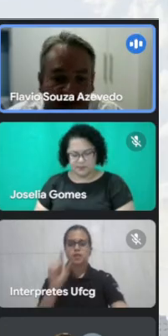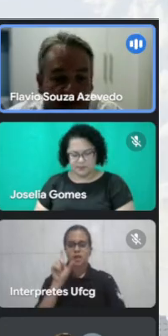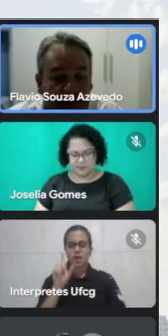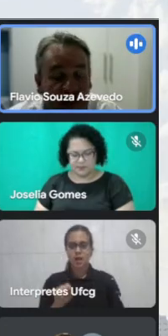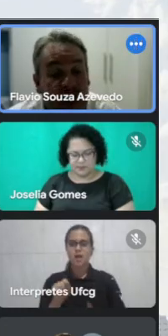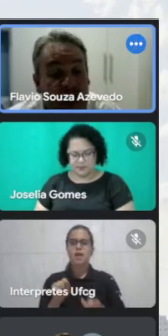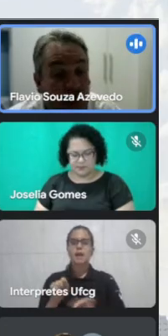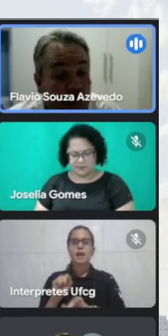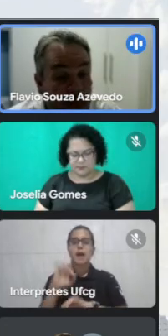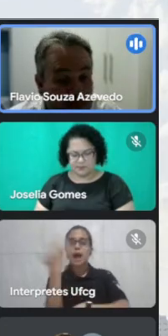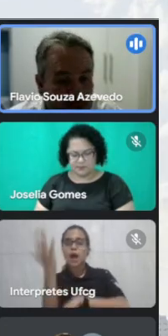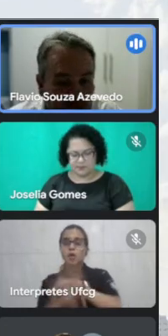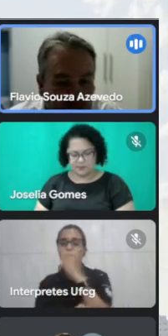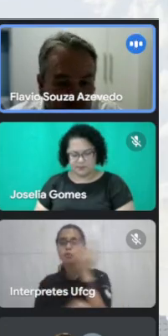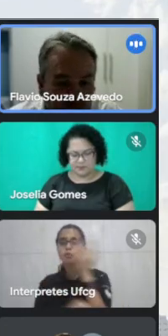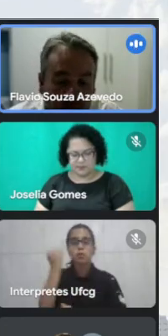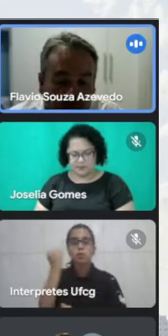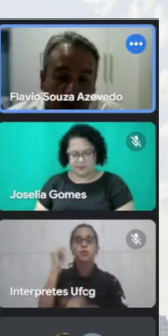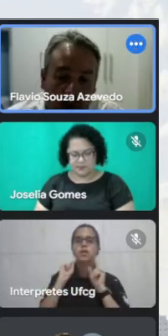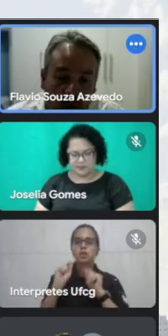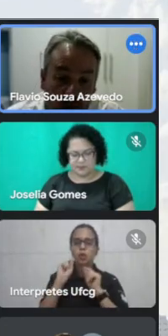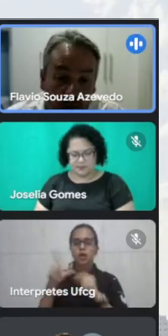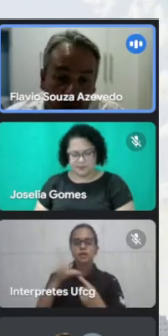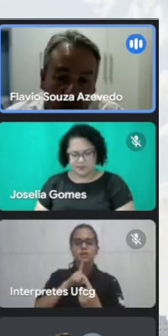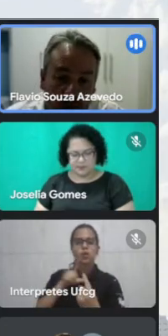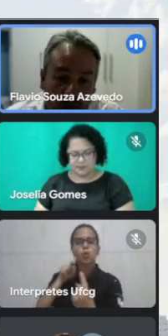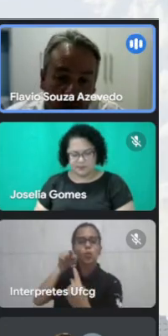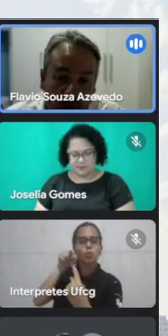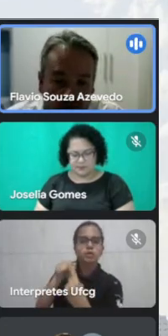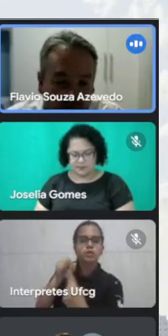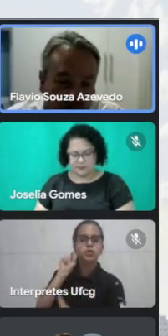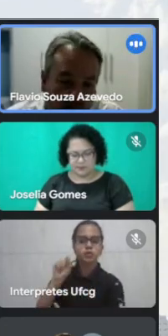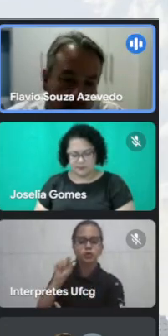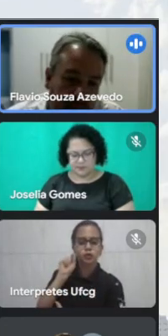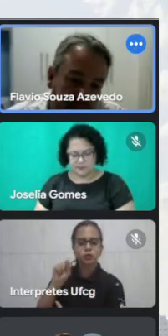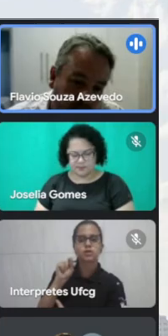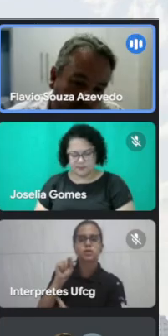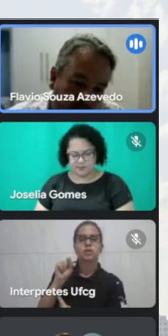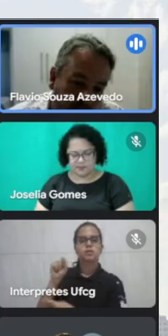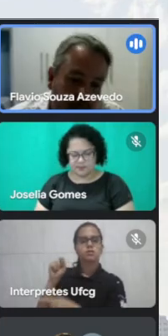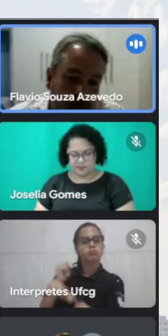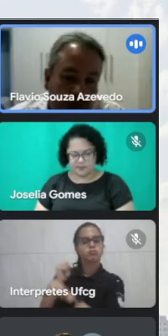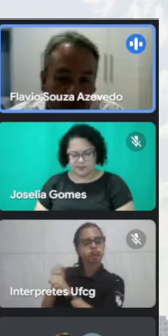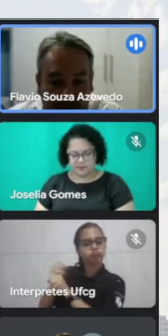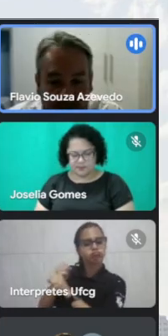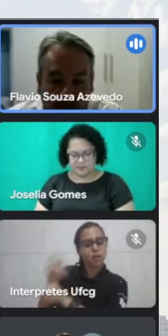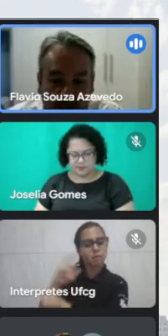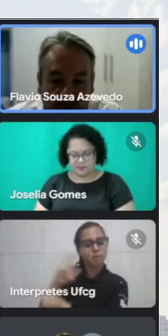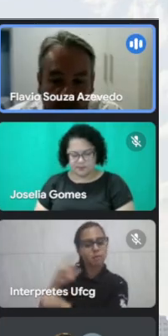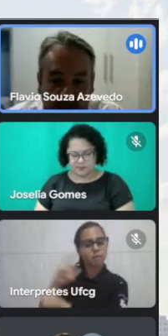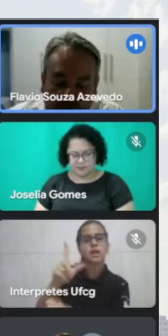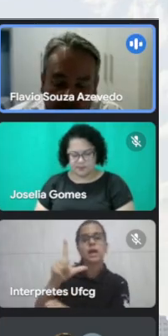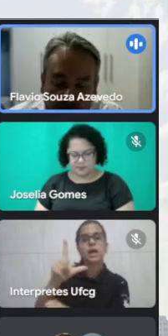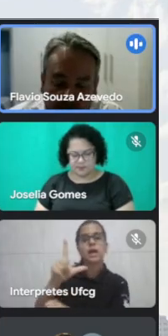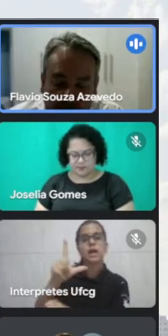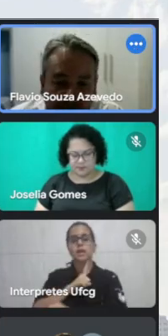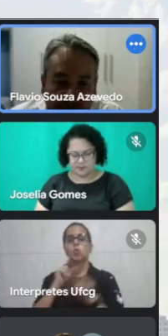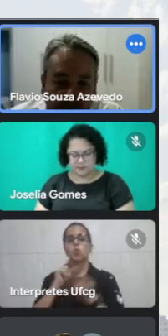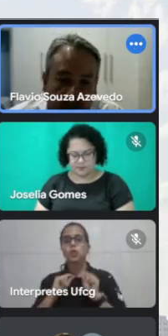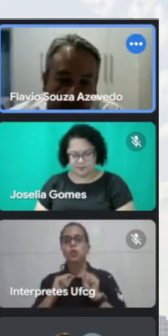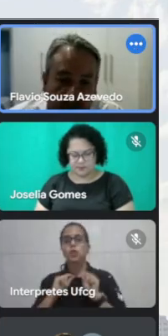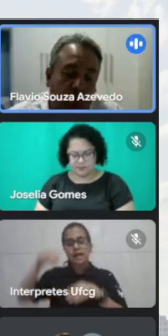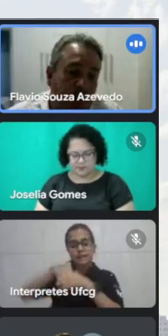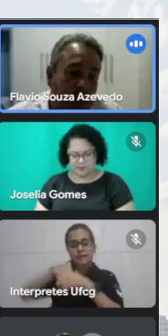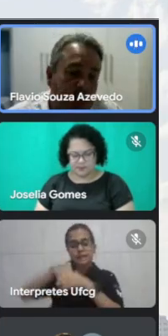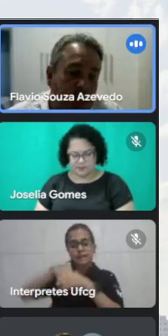fotossintetizantes ativas são permanentemente, ou por alguns meses do ano total, parcialmente submersas ou ainda flutuantes.